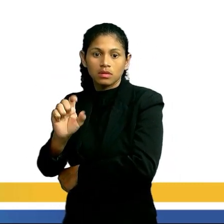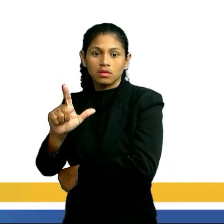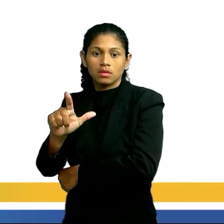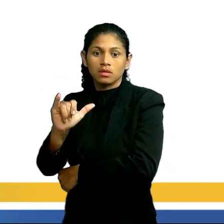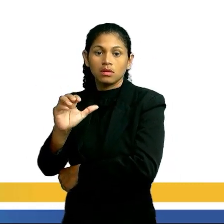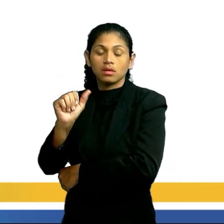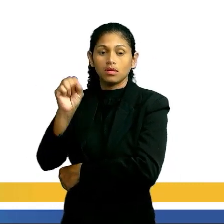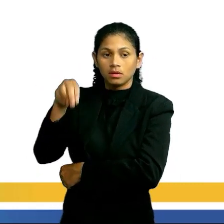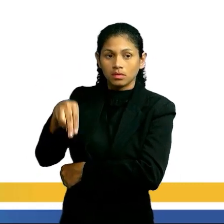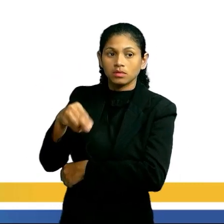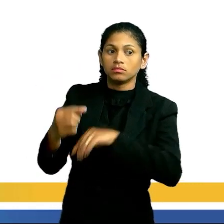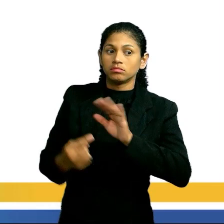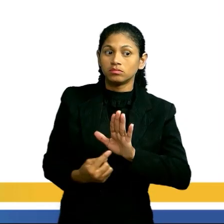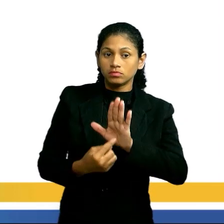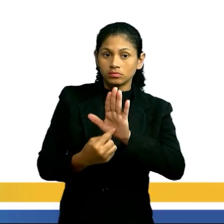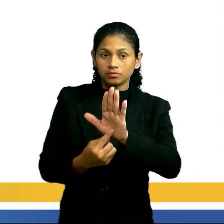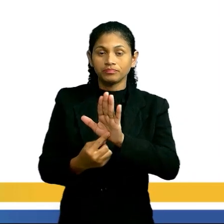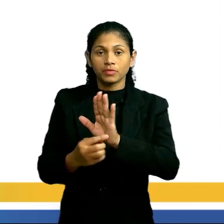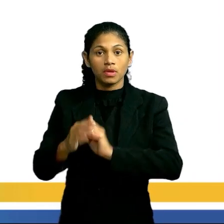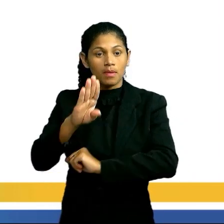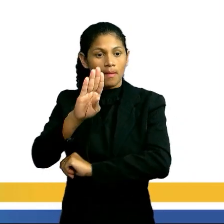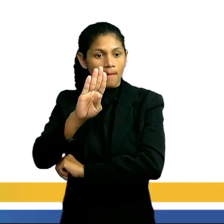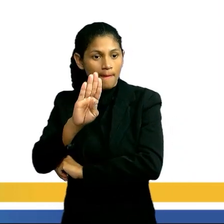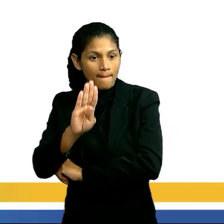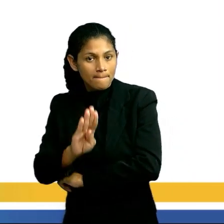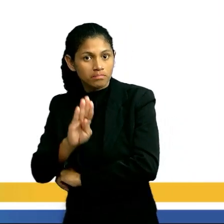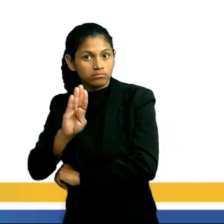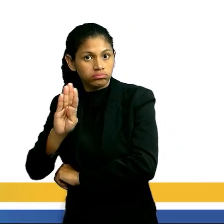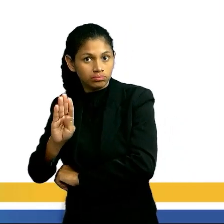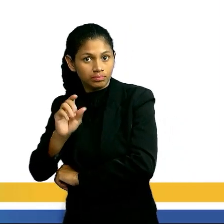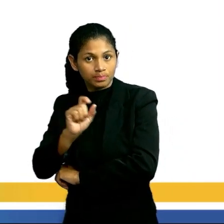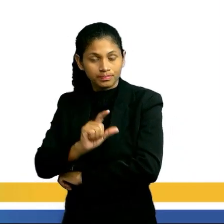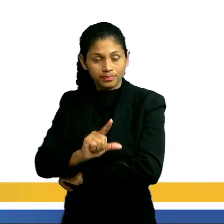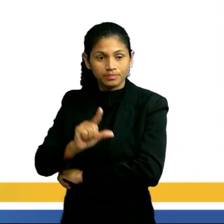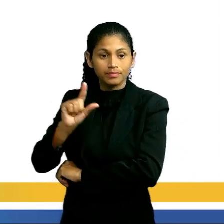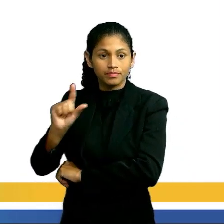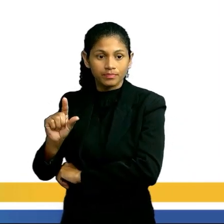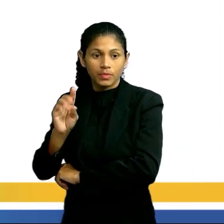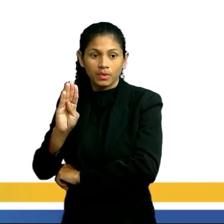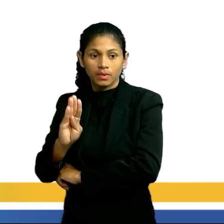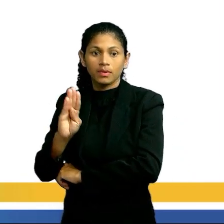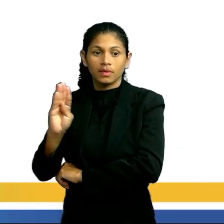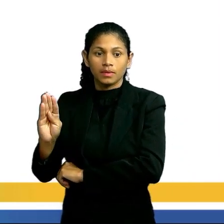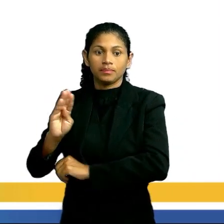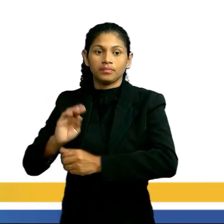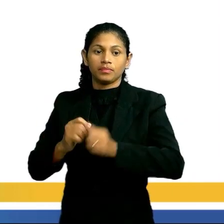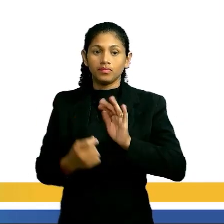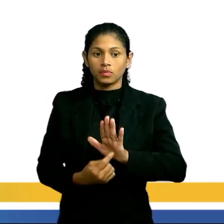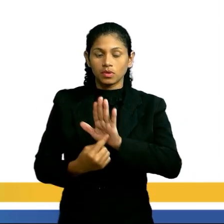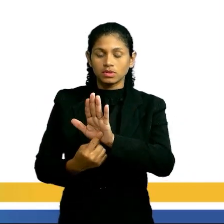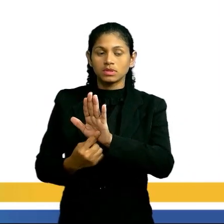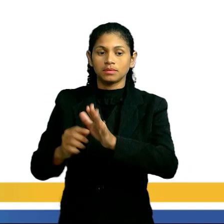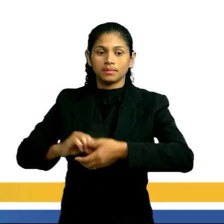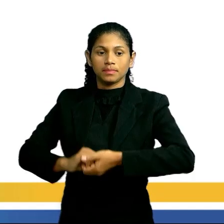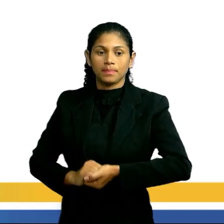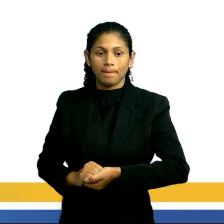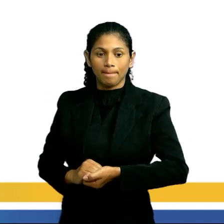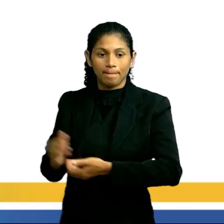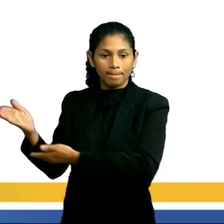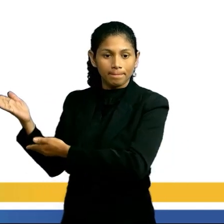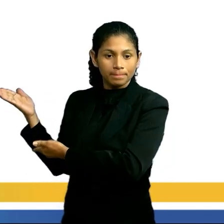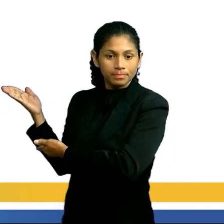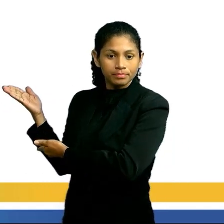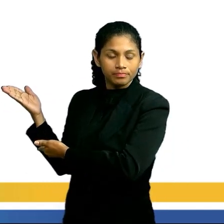aí em cima, bezão, bezinho, emizão, emizinho, com bezão, bezinho, emizão, emizinho. Para ambos